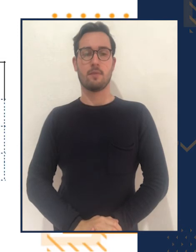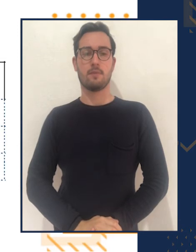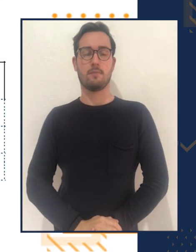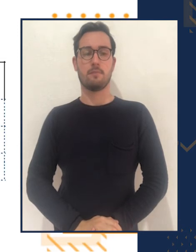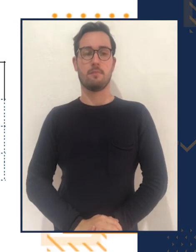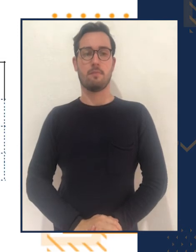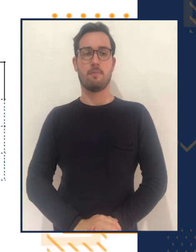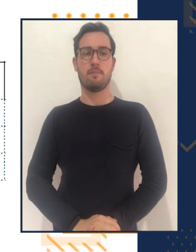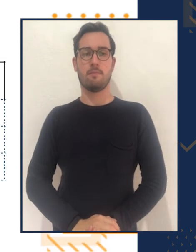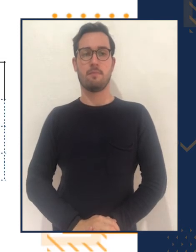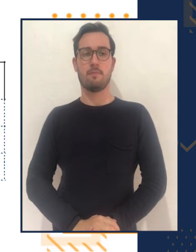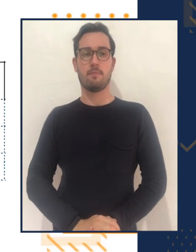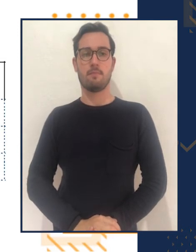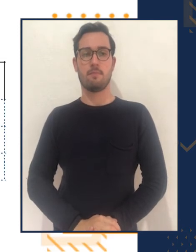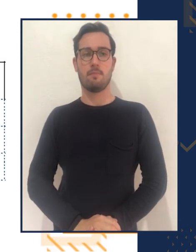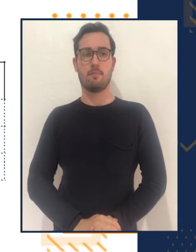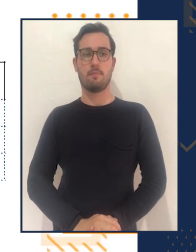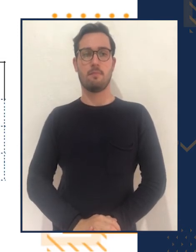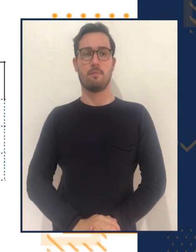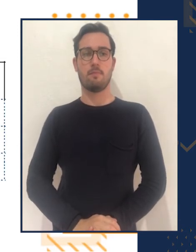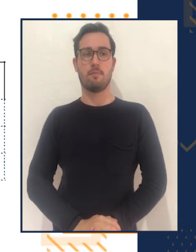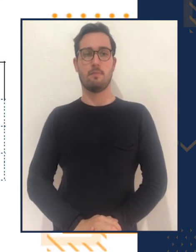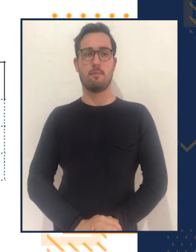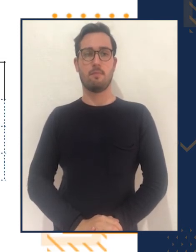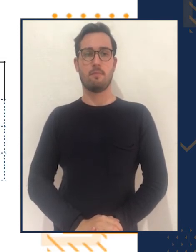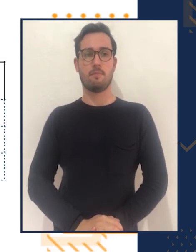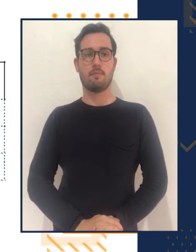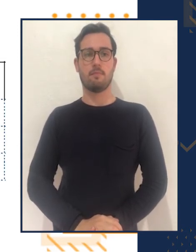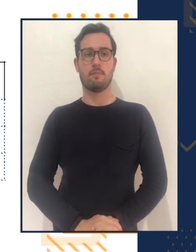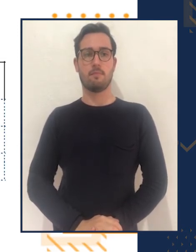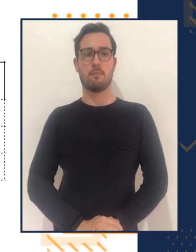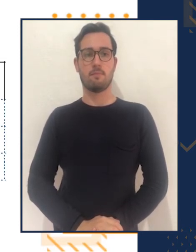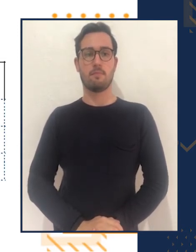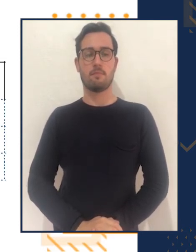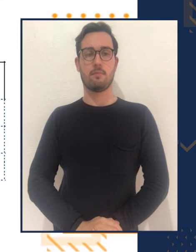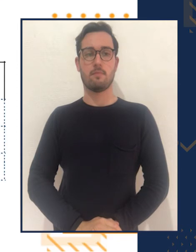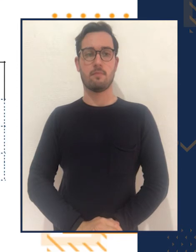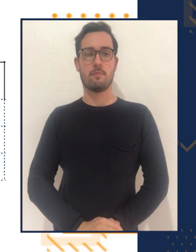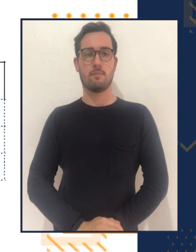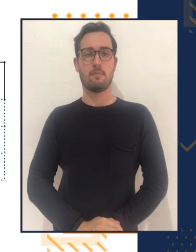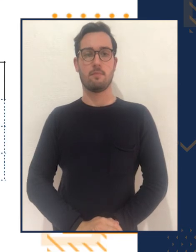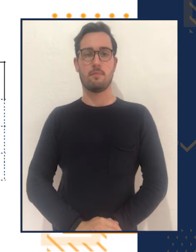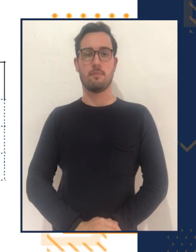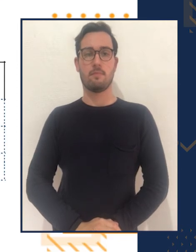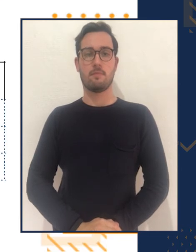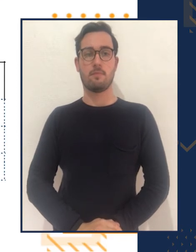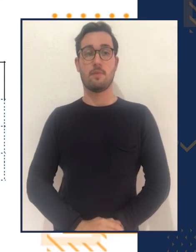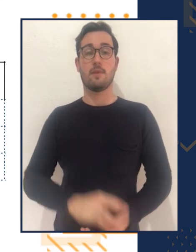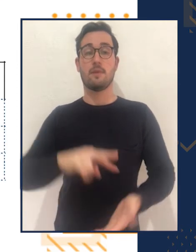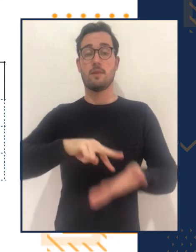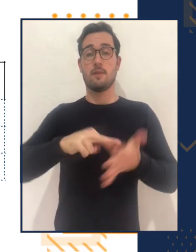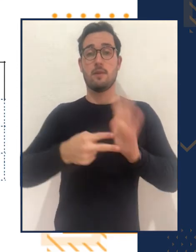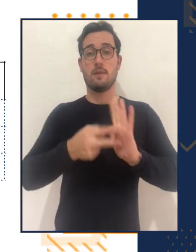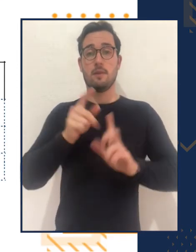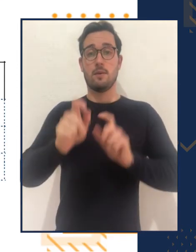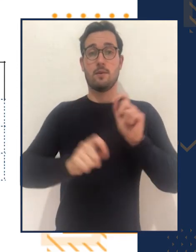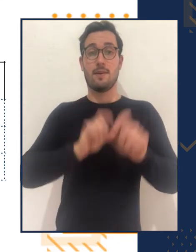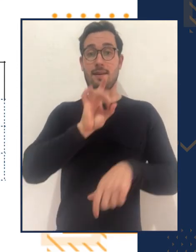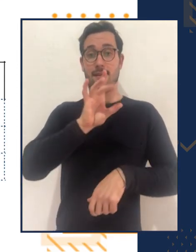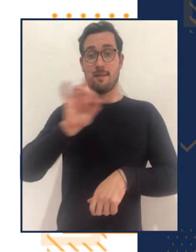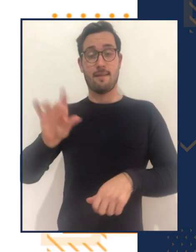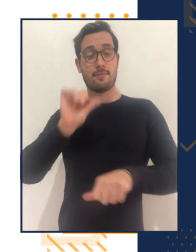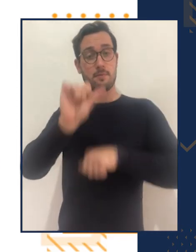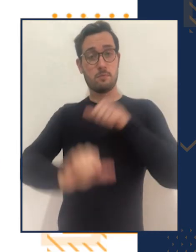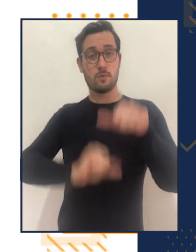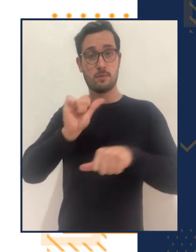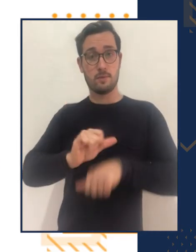exemplo, 1,6 vezes 10 a menos 8. E o coeficiente de temperatura, né, para cada um desses materiais. Ou seja,